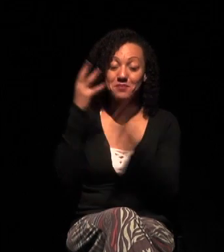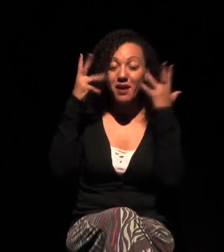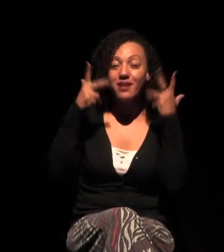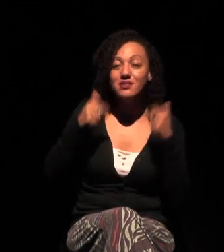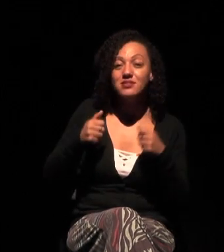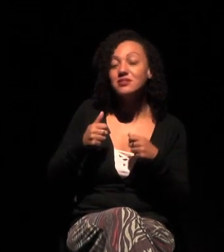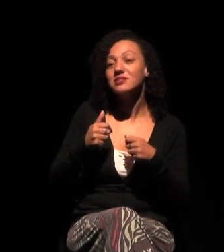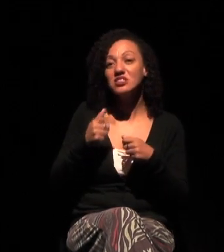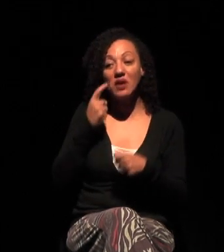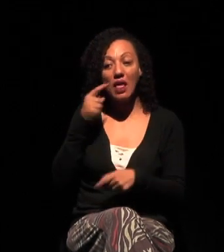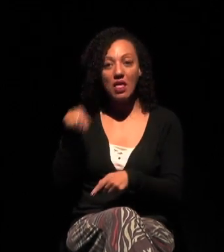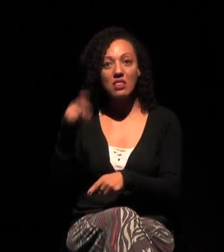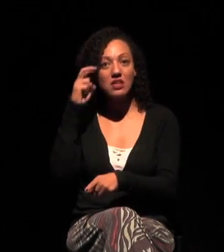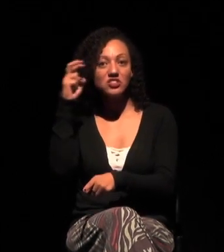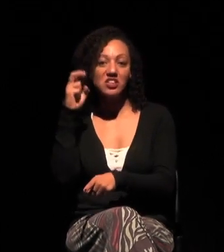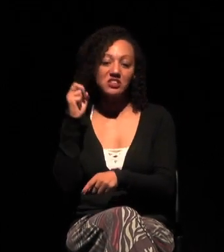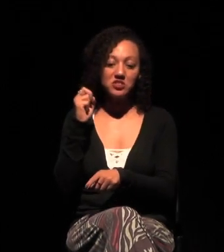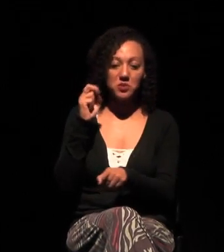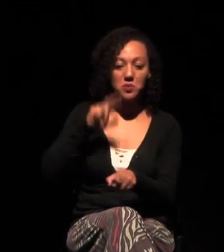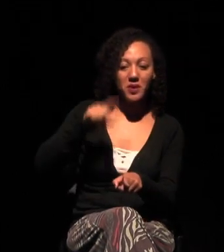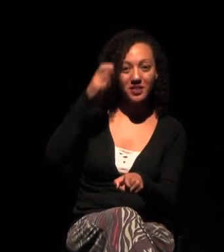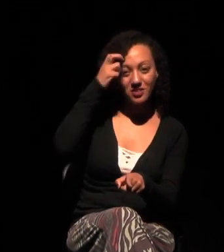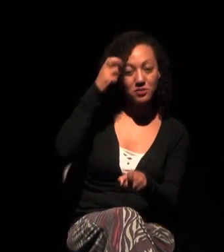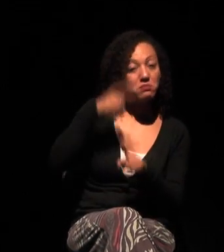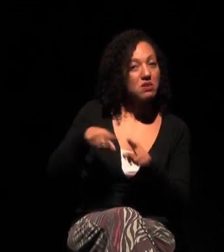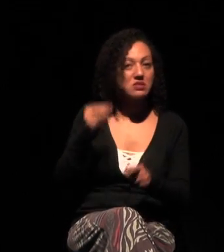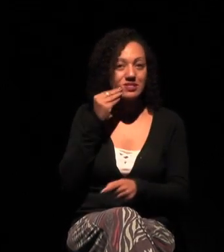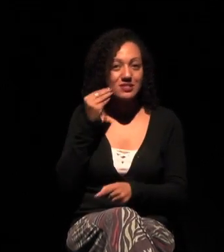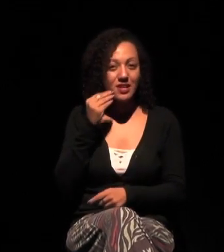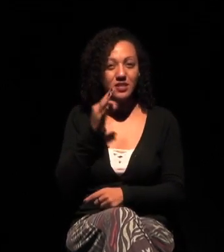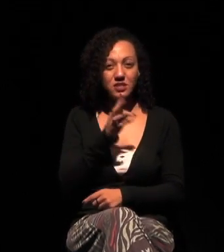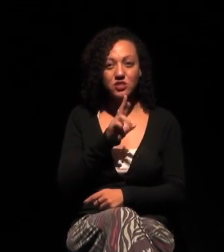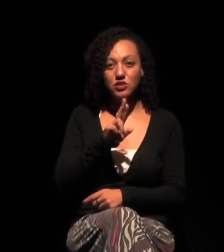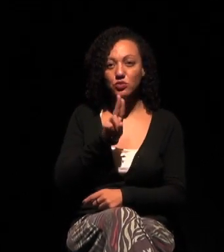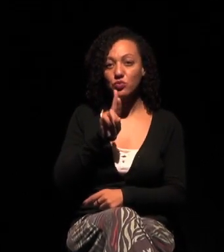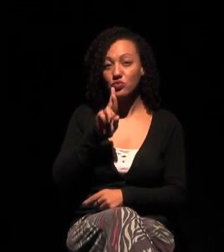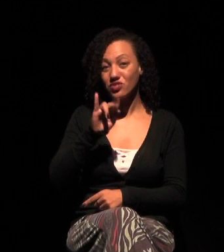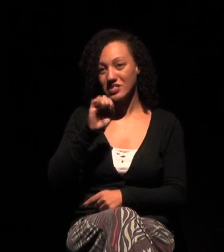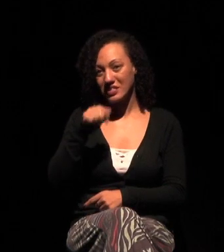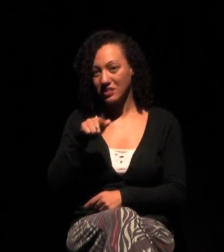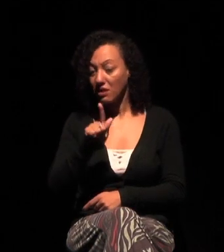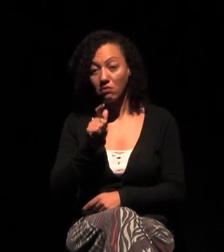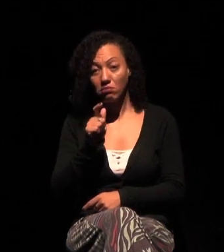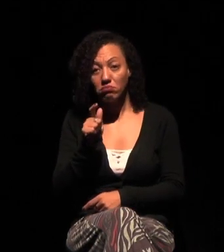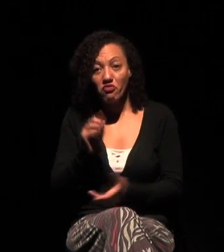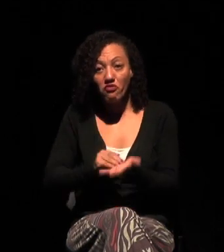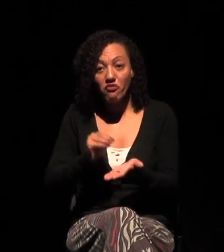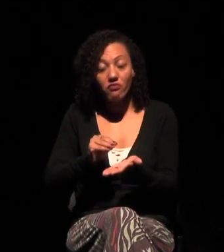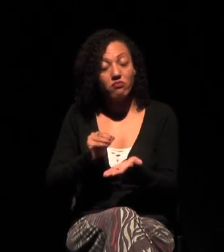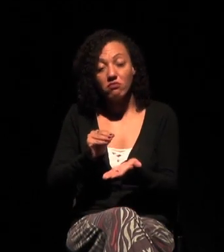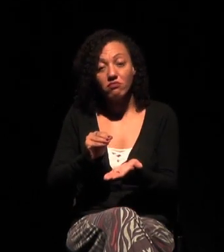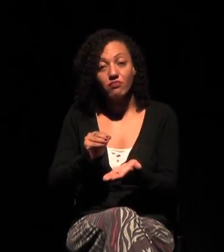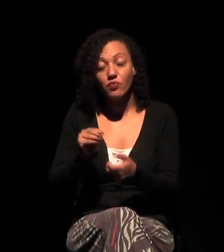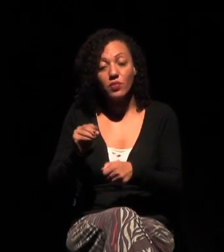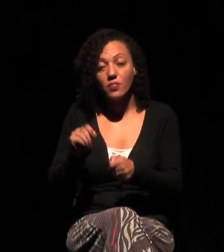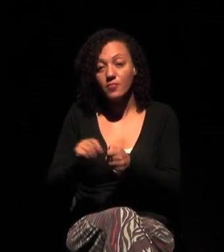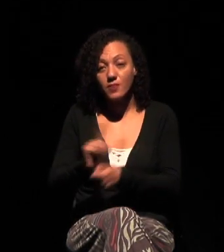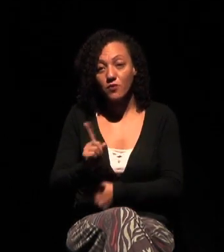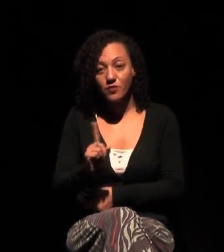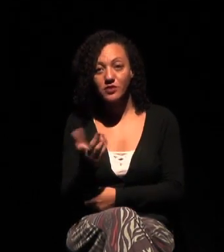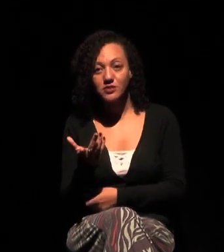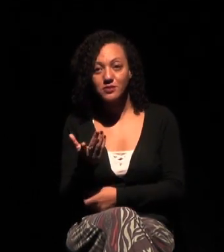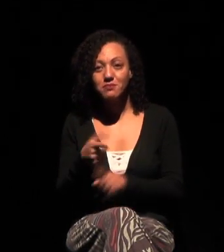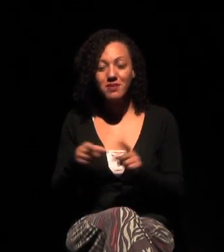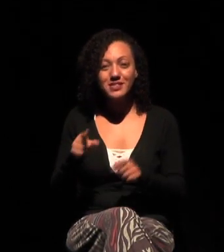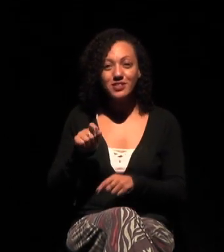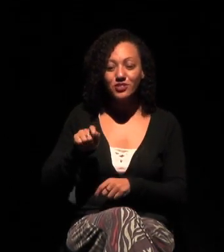não significa que que ele passa no trânsito em certo significa que a gente atribui a a adjetivos